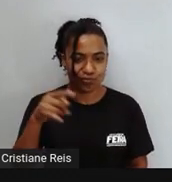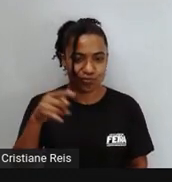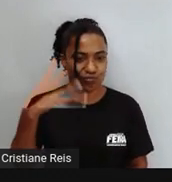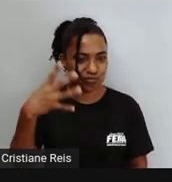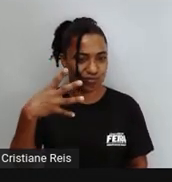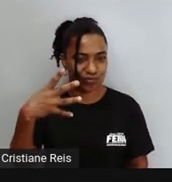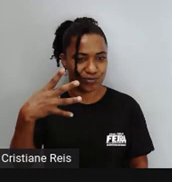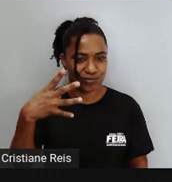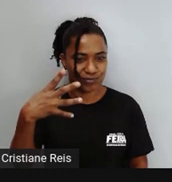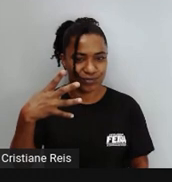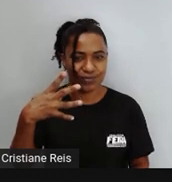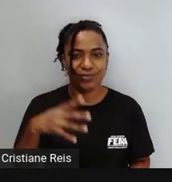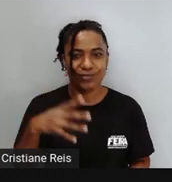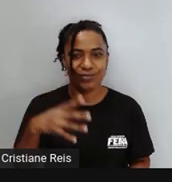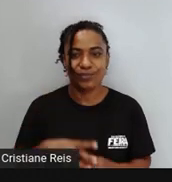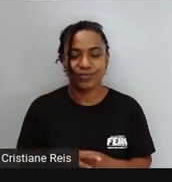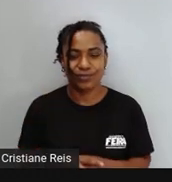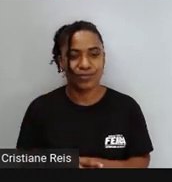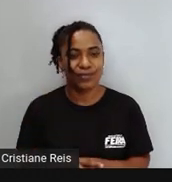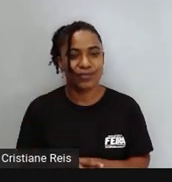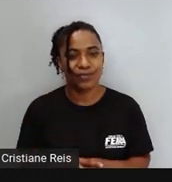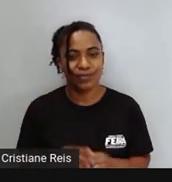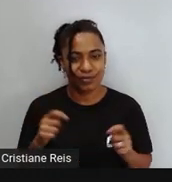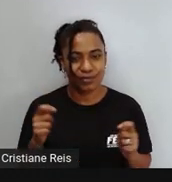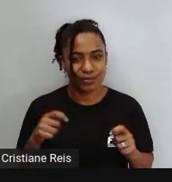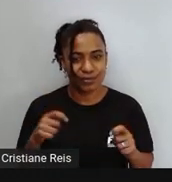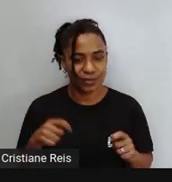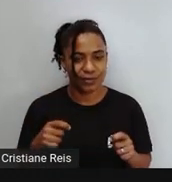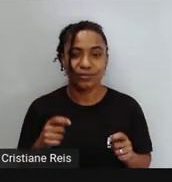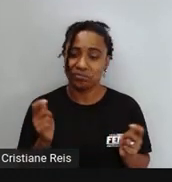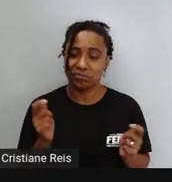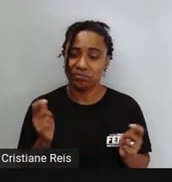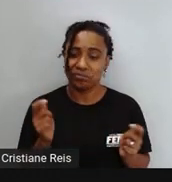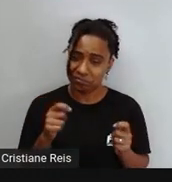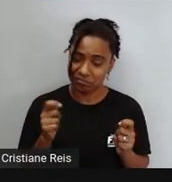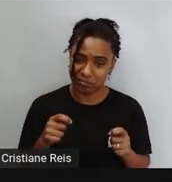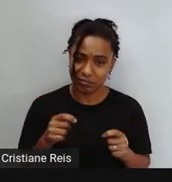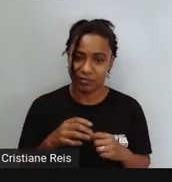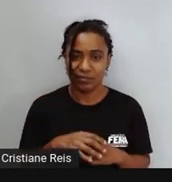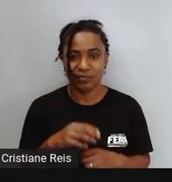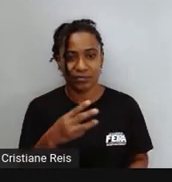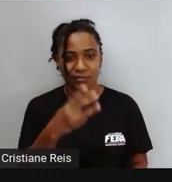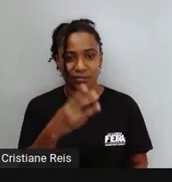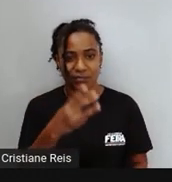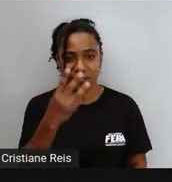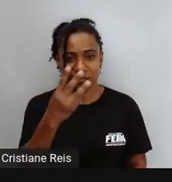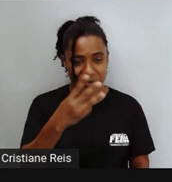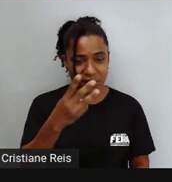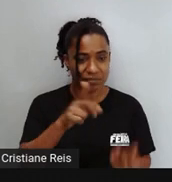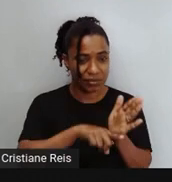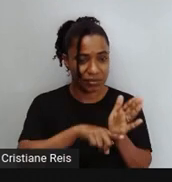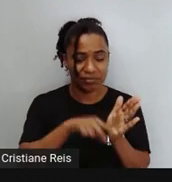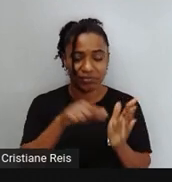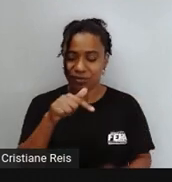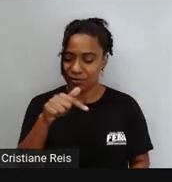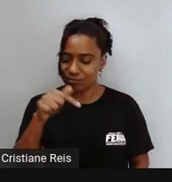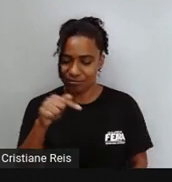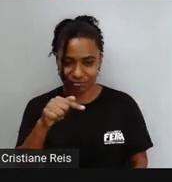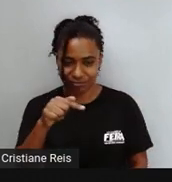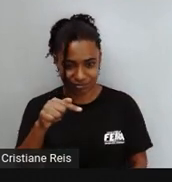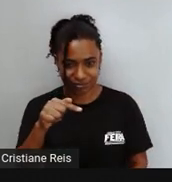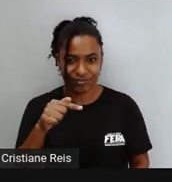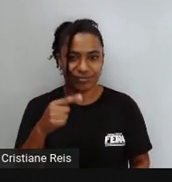4. Ou então você pode fazer a operação inversa. 3 from 7 leaves